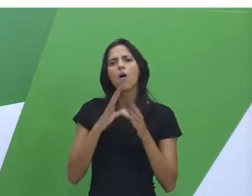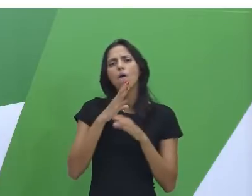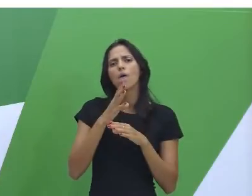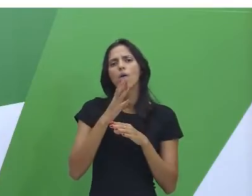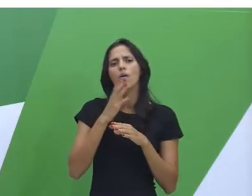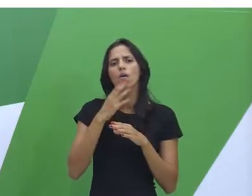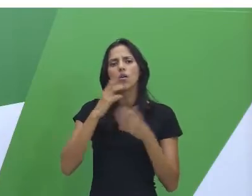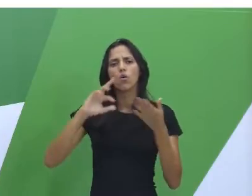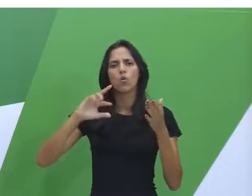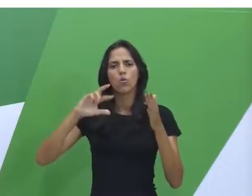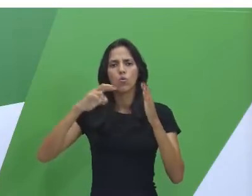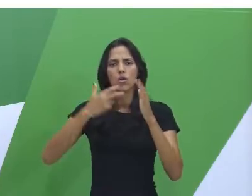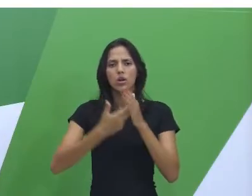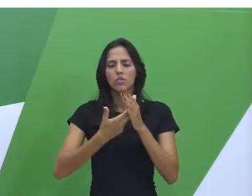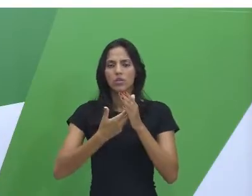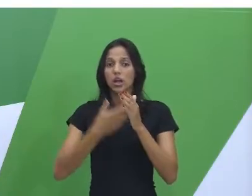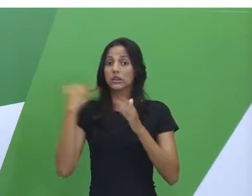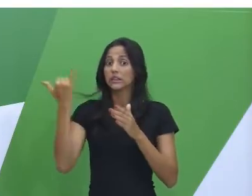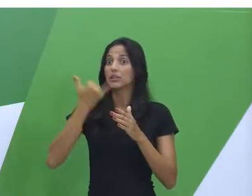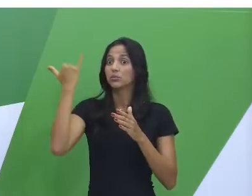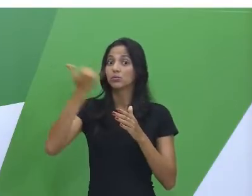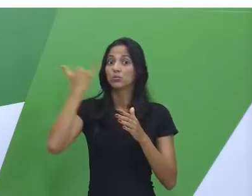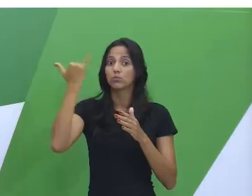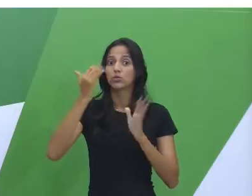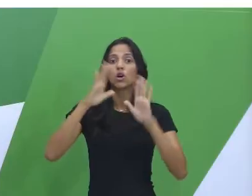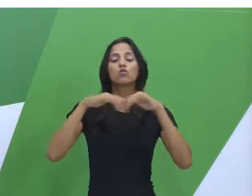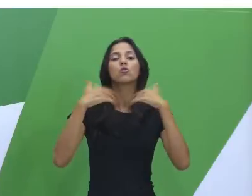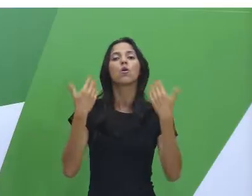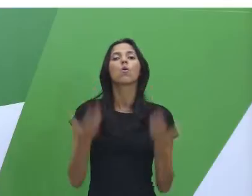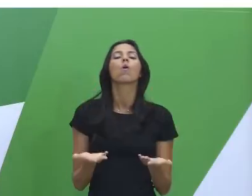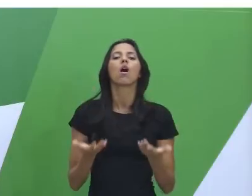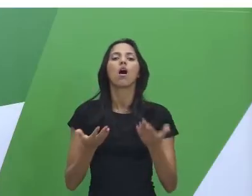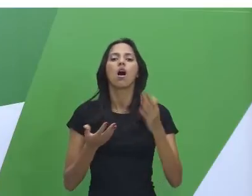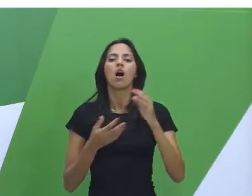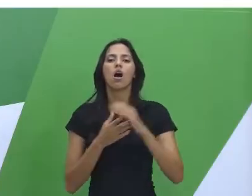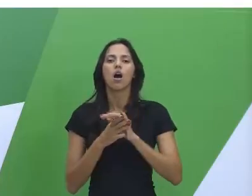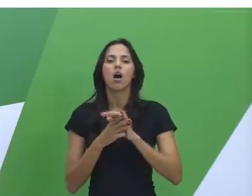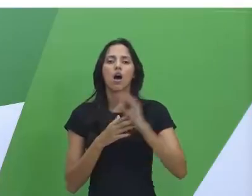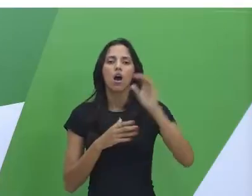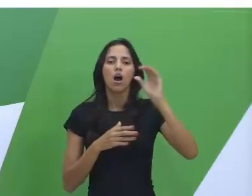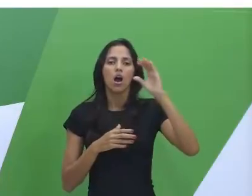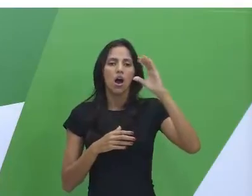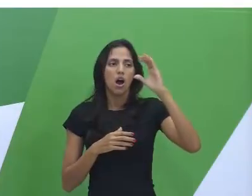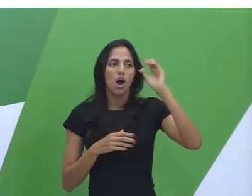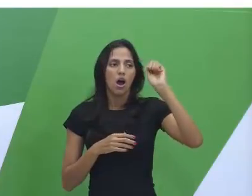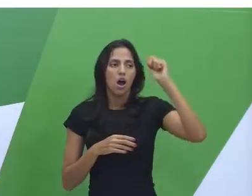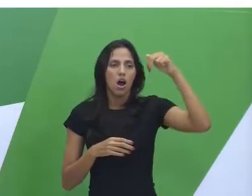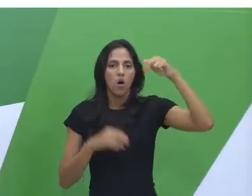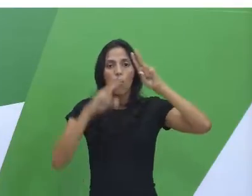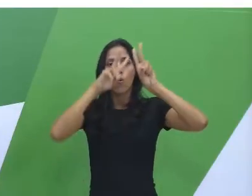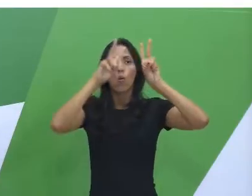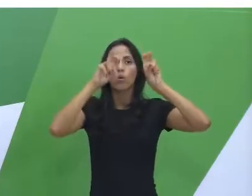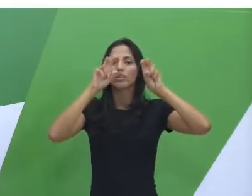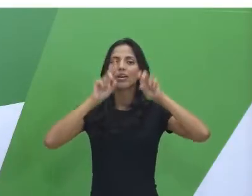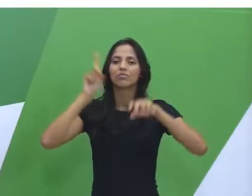a definição de um ângulo muito importante para nós, que é a questão do ângulo central.